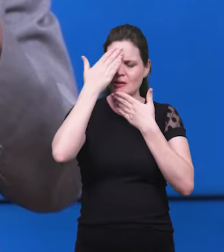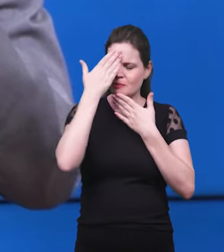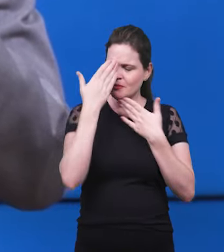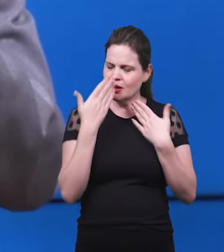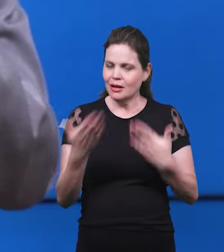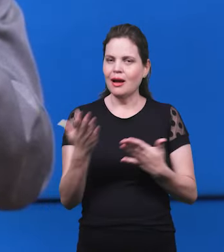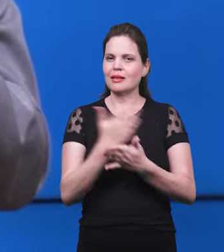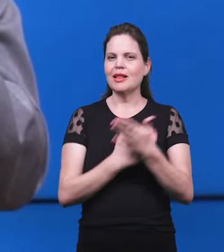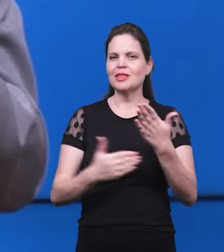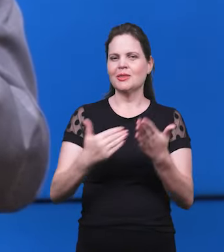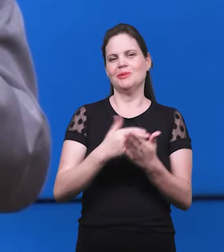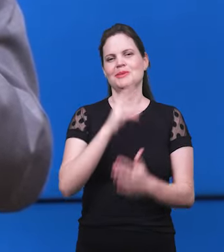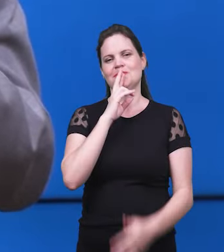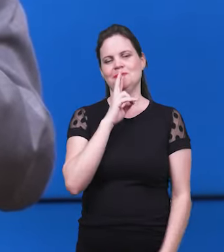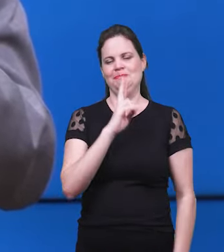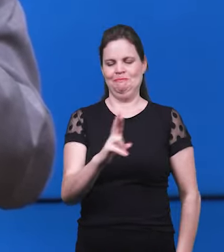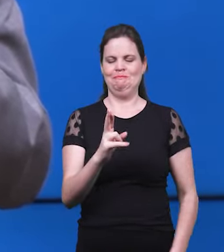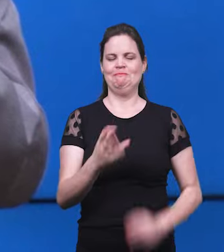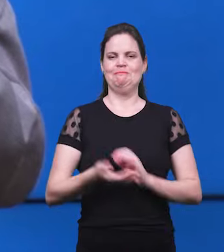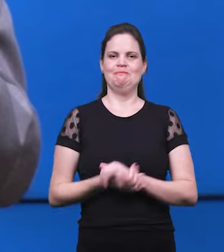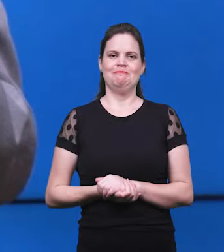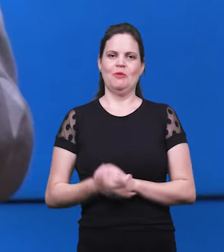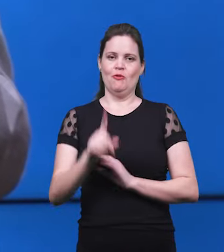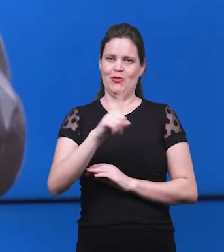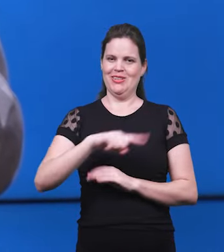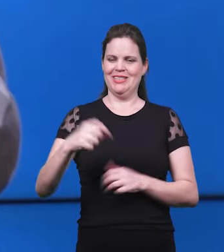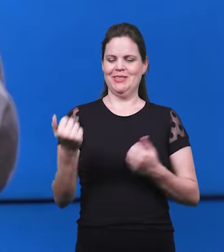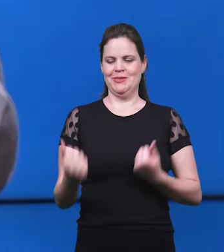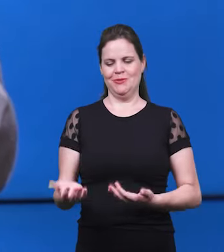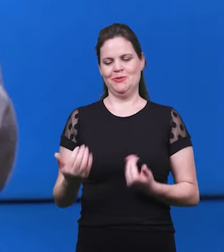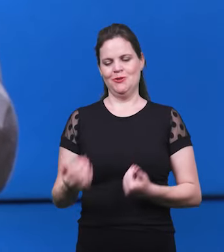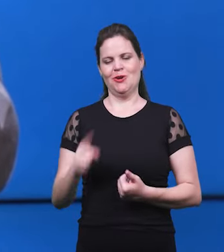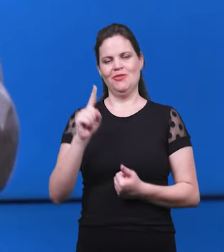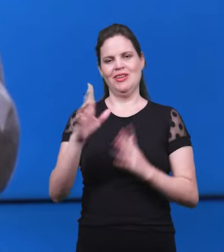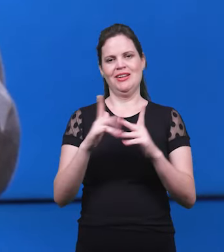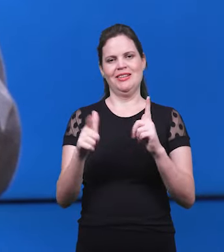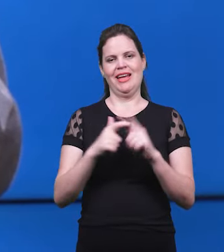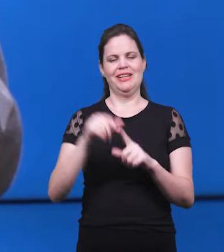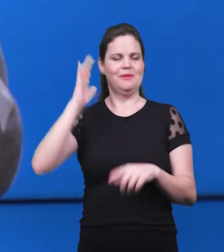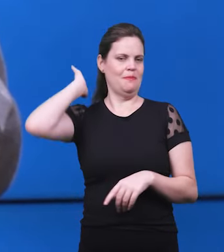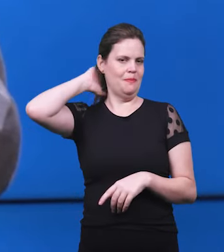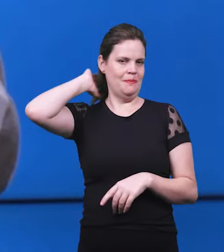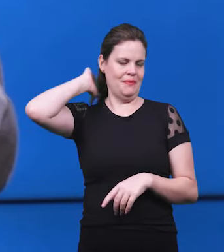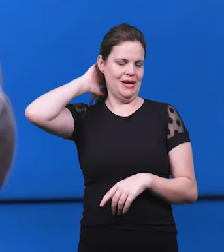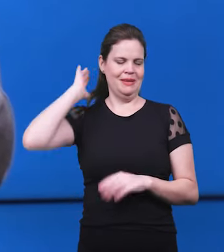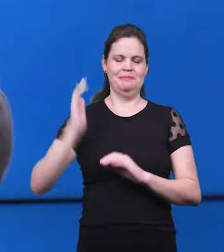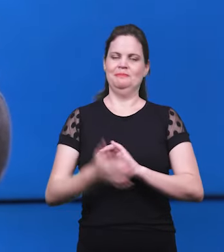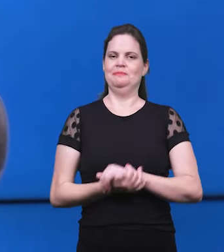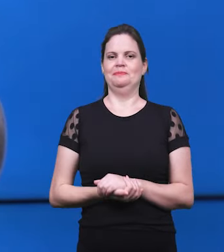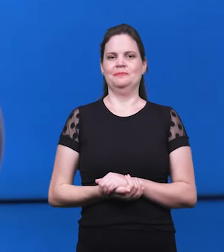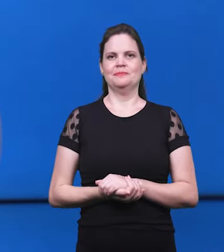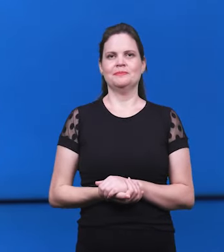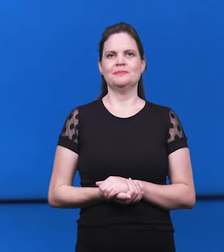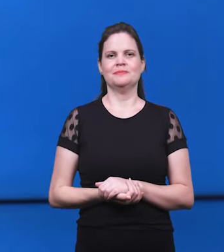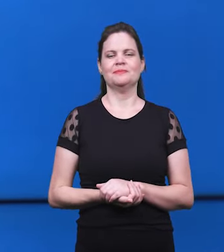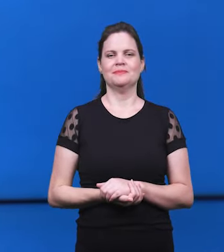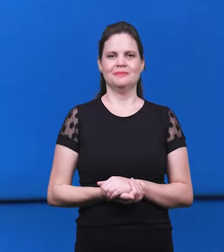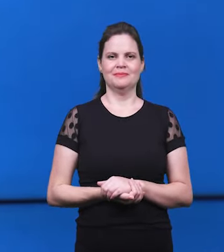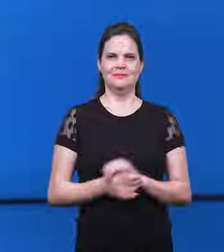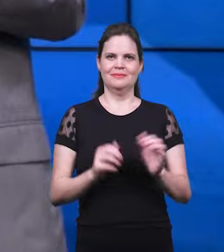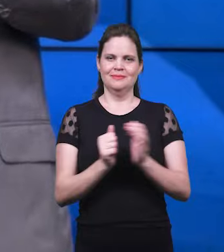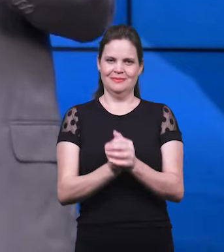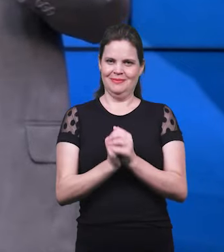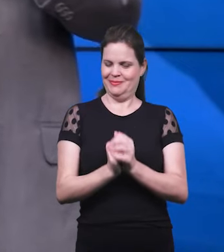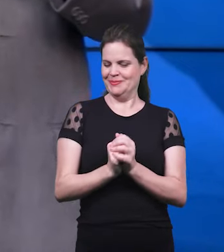então, pela participação dos nossos jovens, da nossa igreja de Cajazeiras, lá em Itupiranga, no estado do Pará.